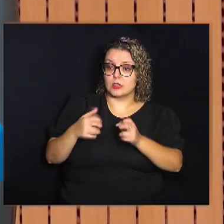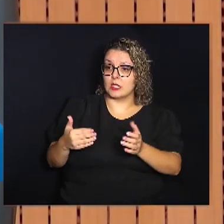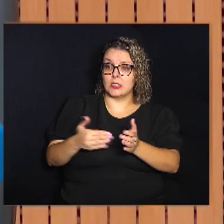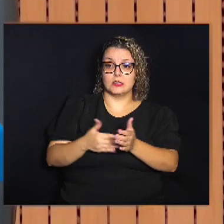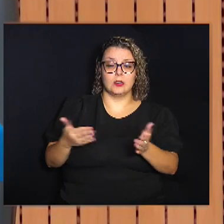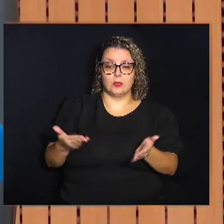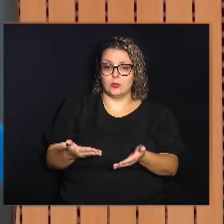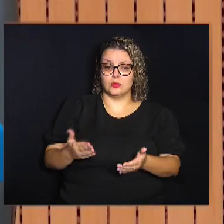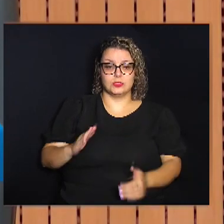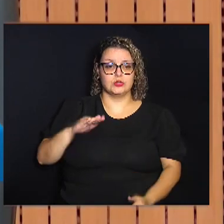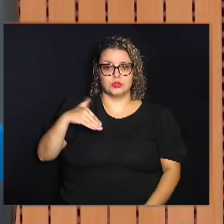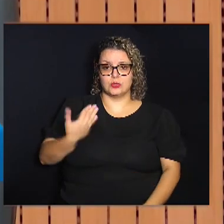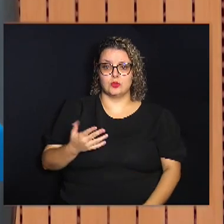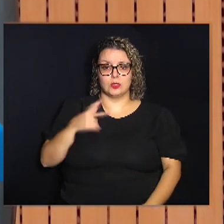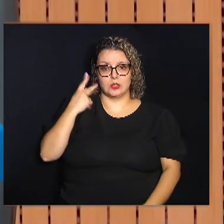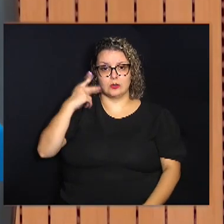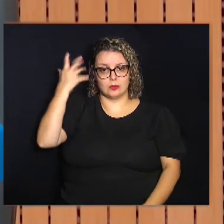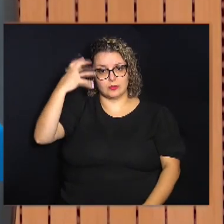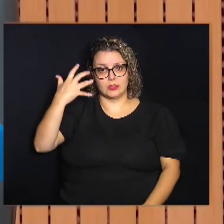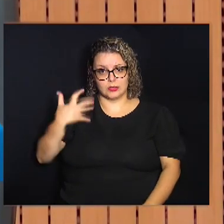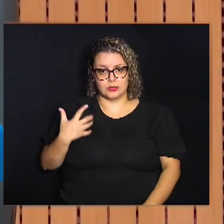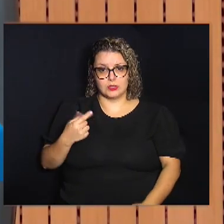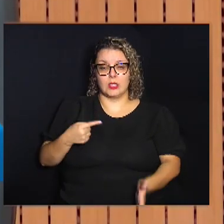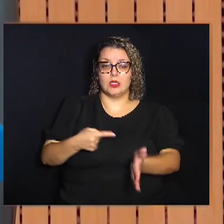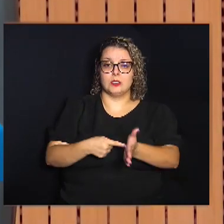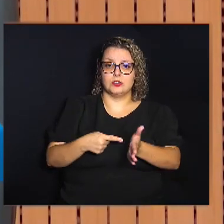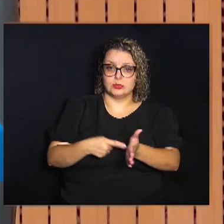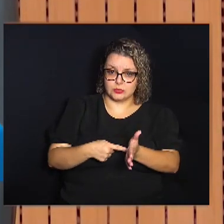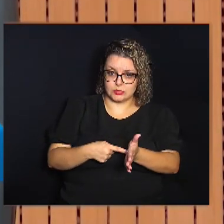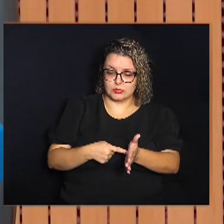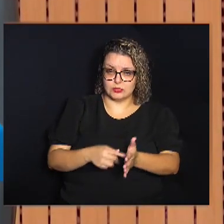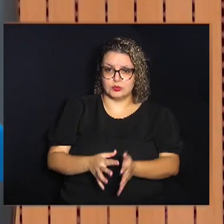hoje. Quando a vereadora Guida Calisto denuncia, né,